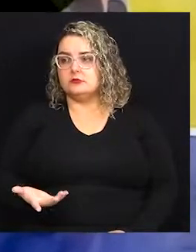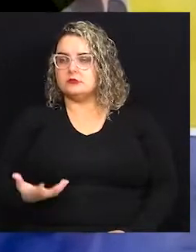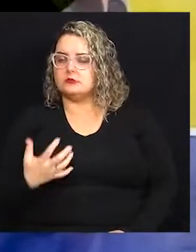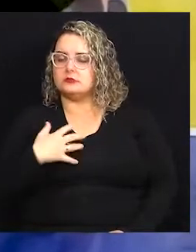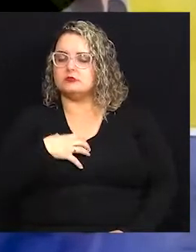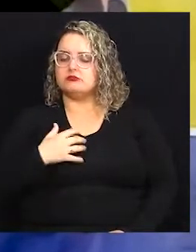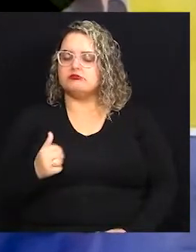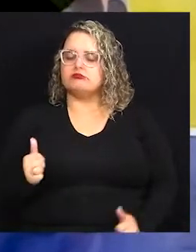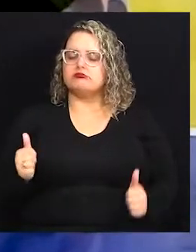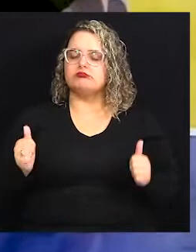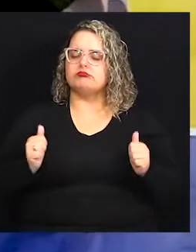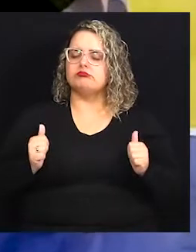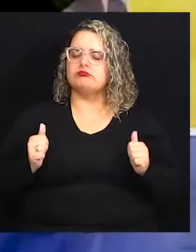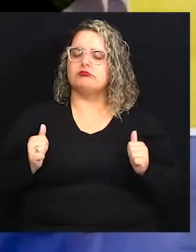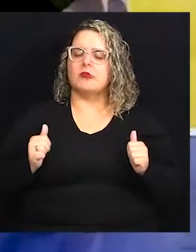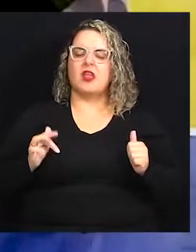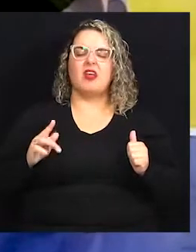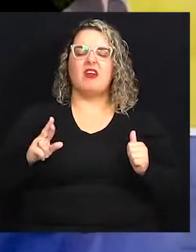fria.